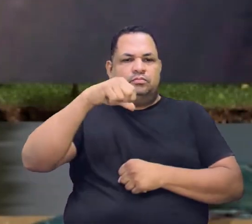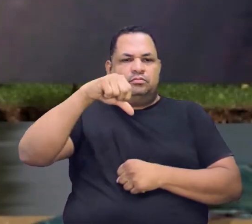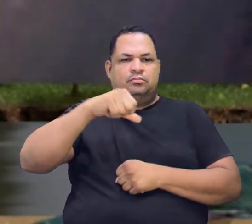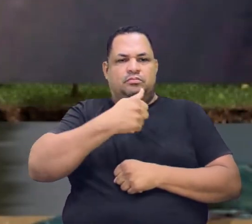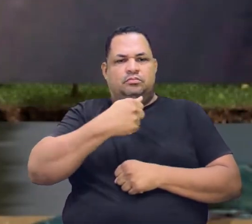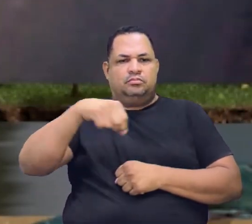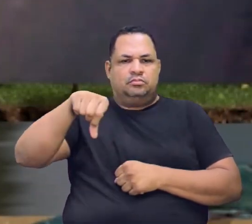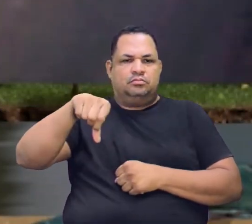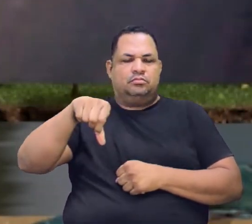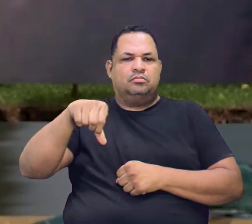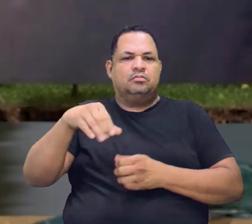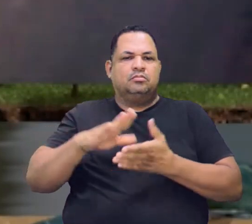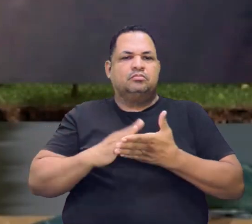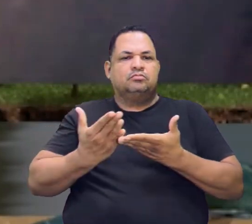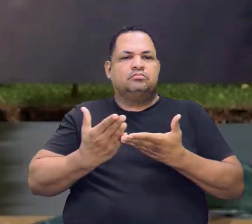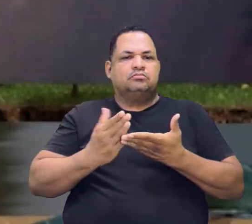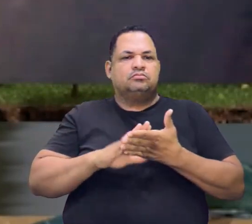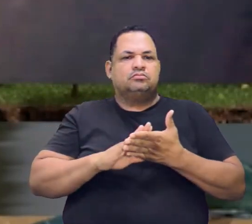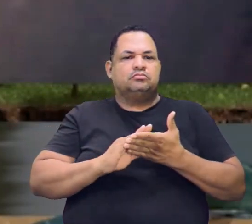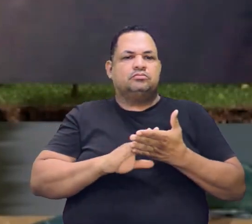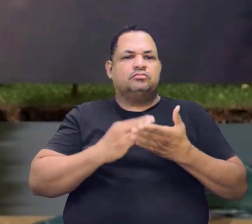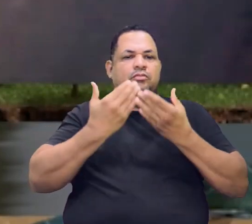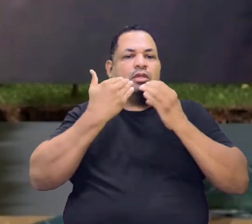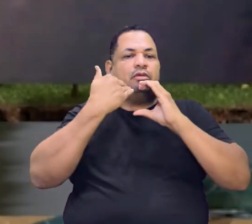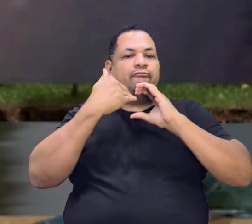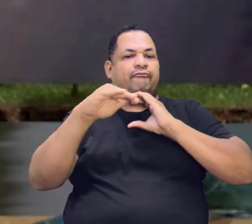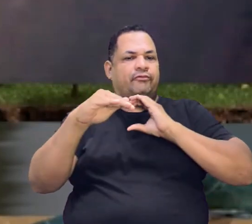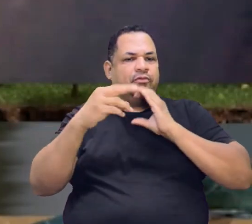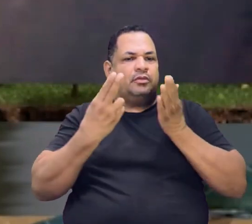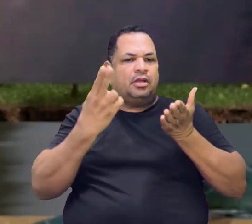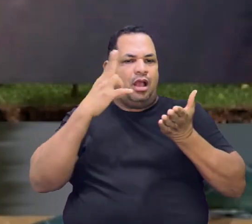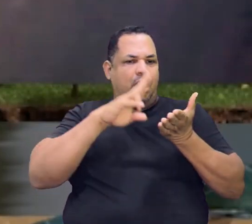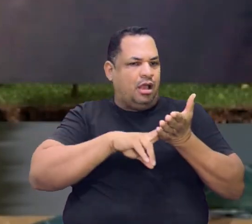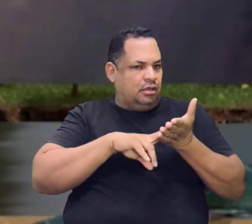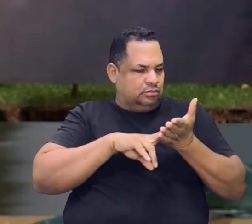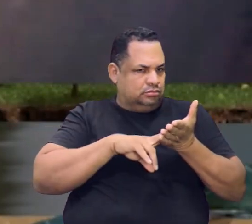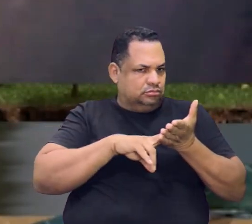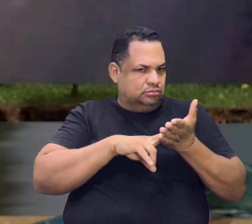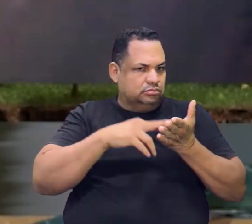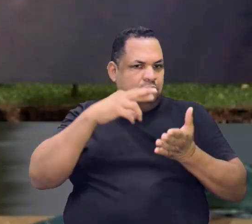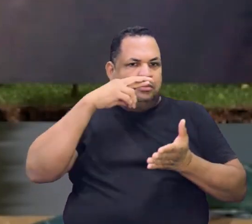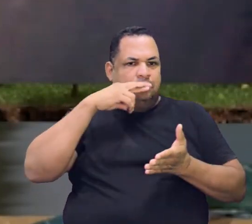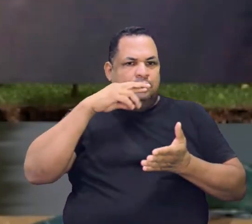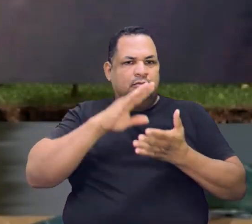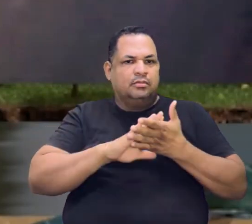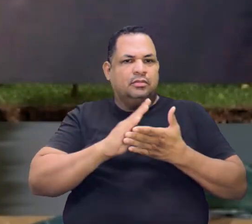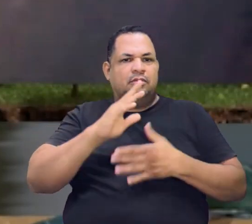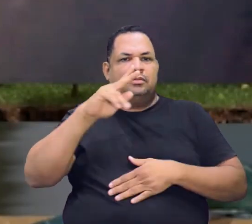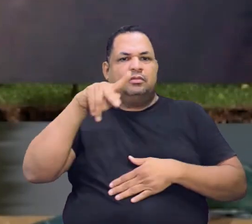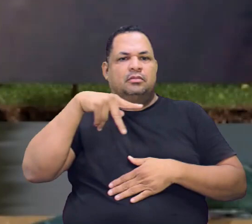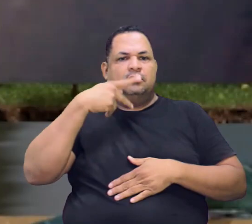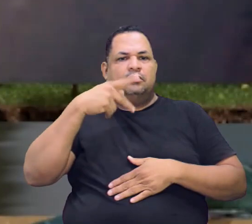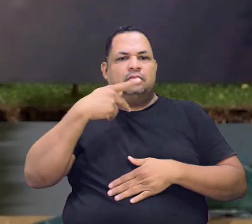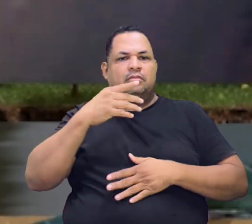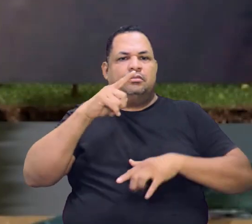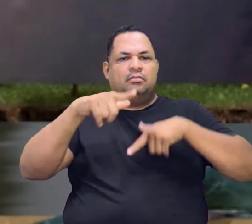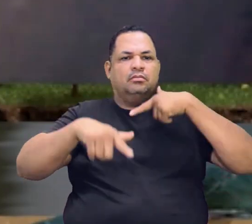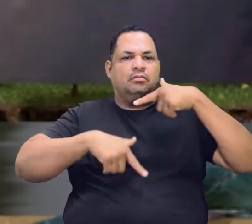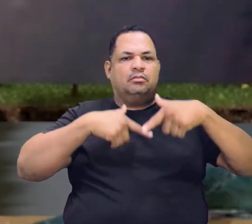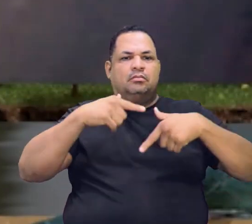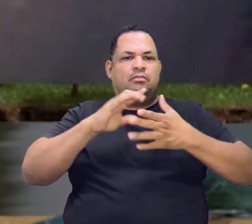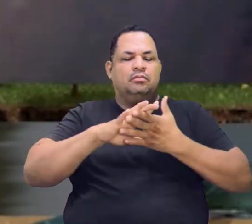O Aloysio Ferreira manda uma carta para o Rondon falando do trabalho que ele